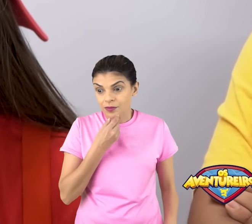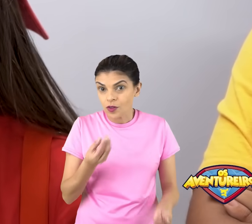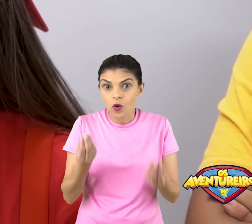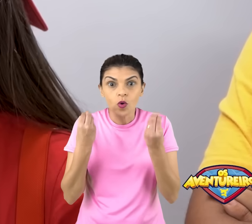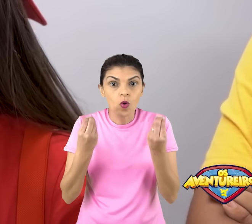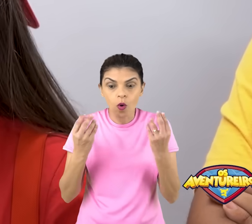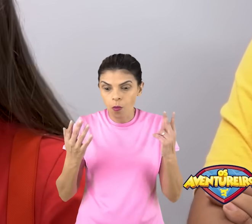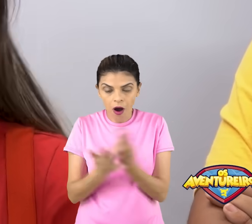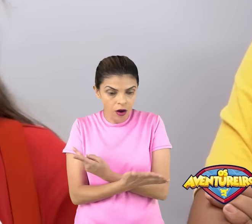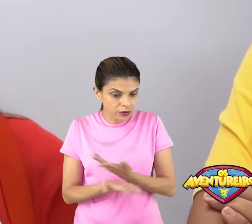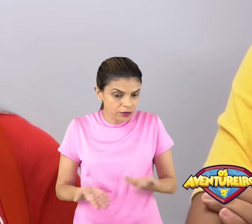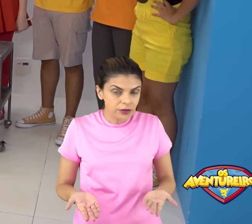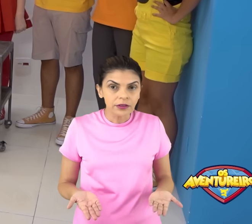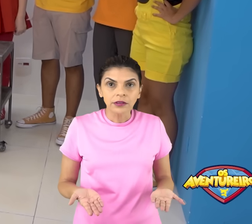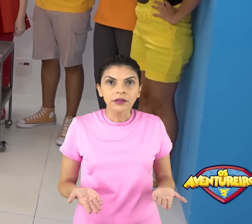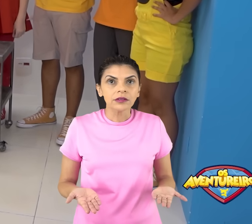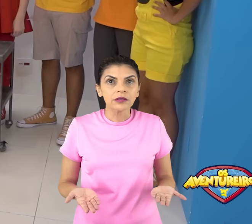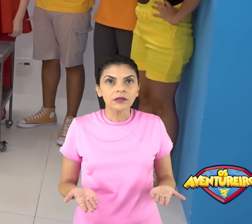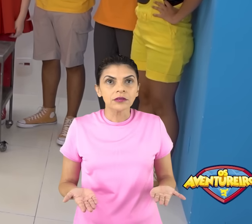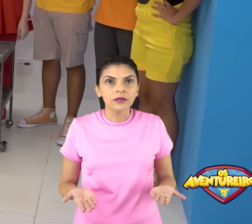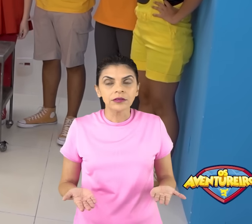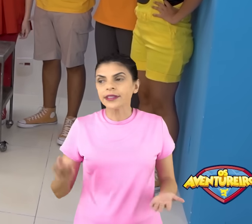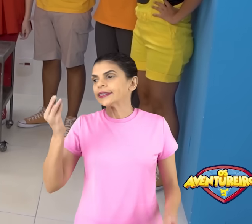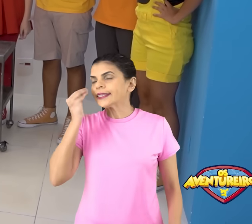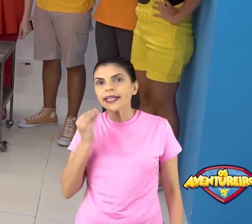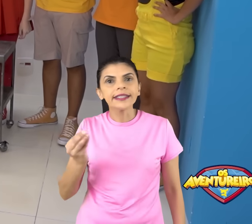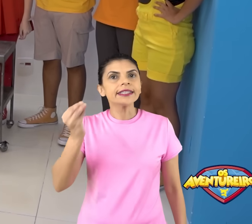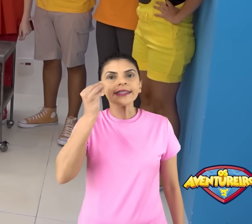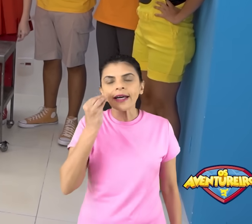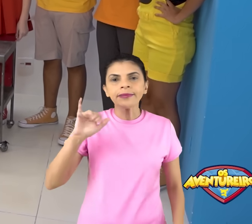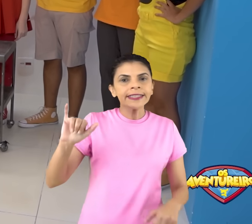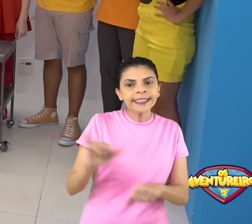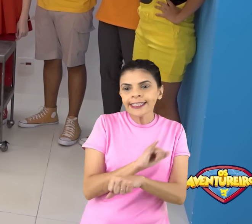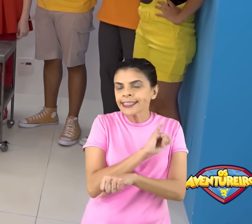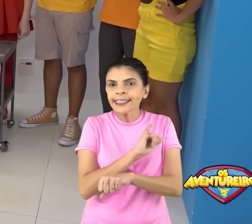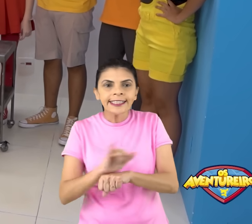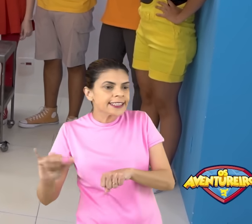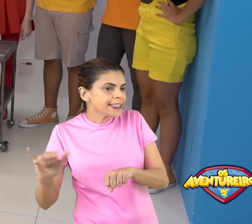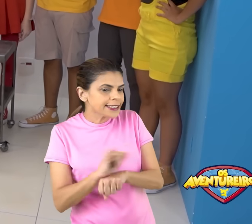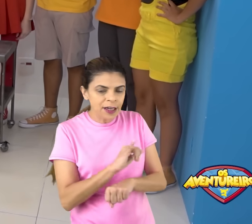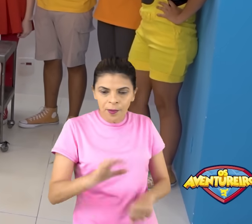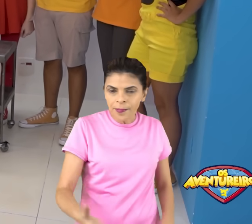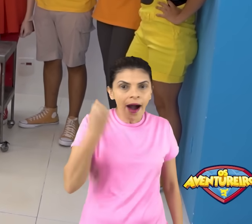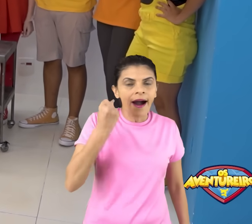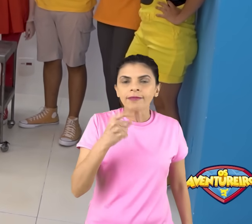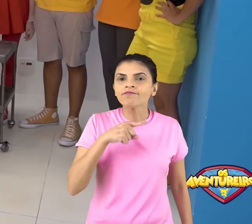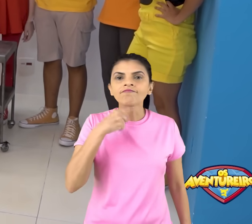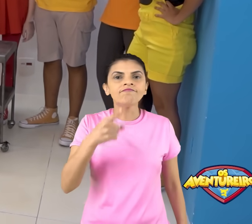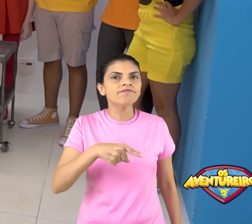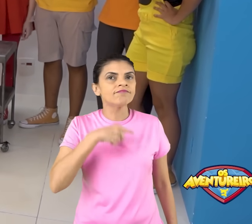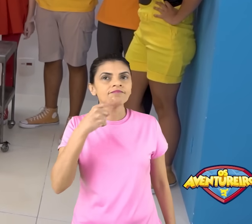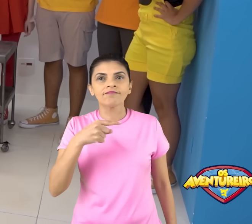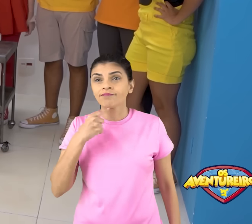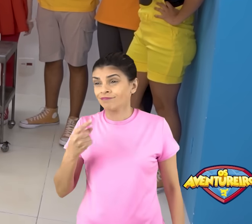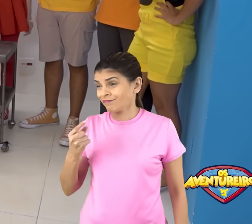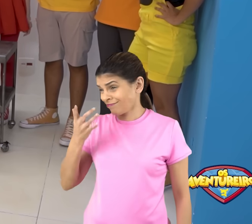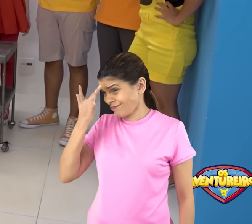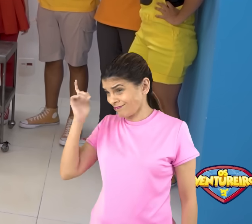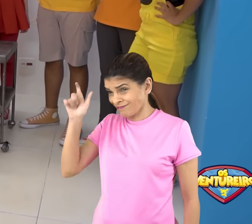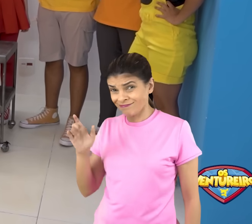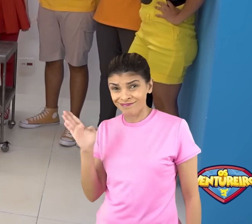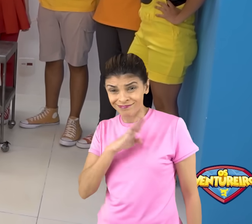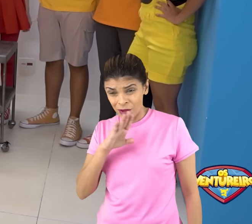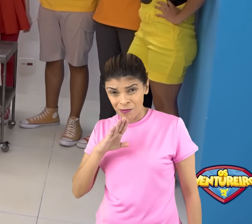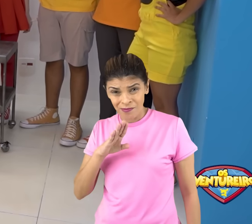Como isso foi acontecer? A gente tentou de todas as formas pegar essa Pedra do Poder e nada deu certo. Ai, se algum vilão pegou a Pedra do